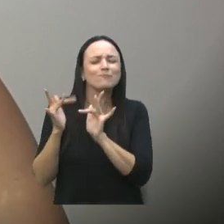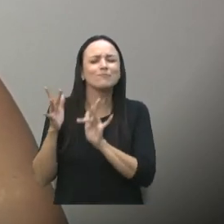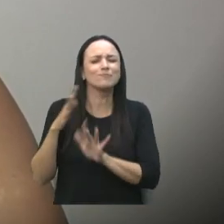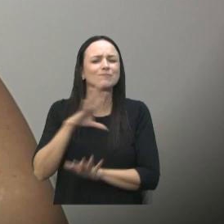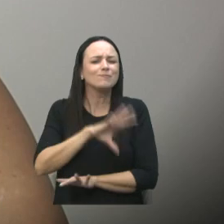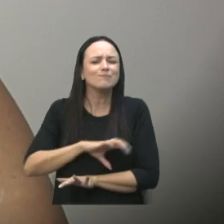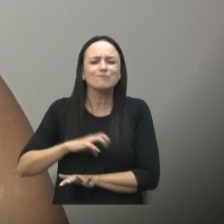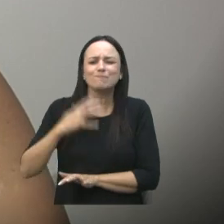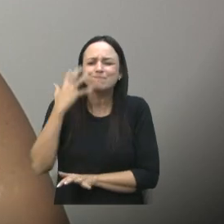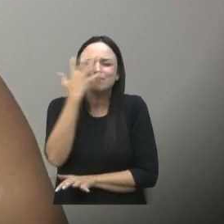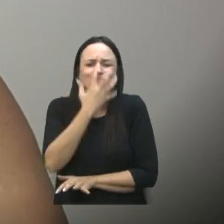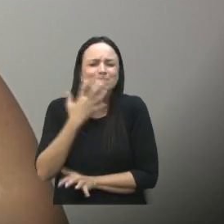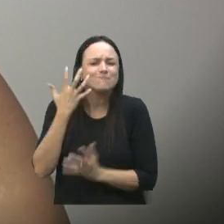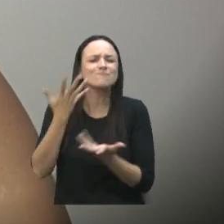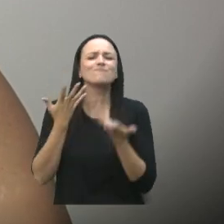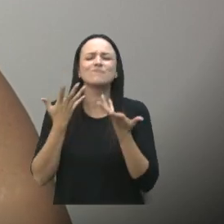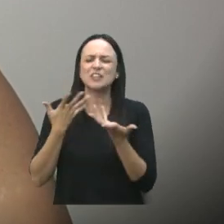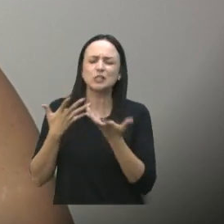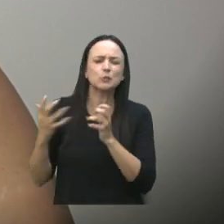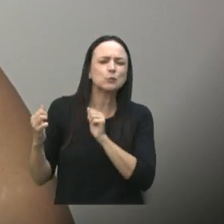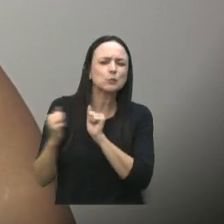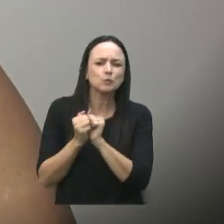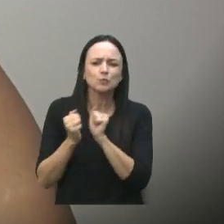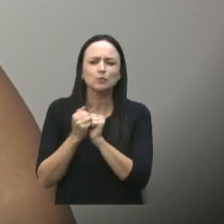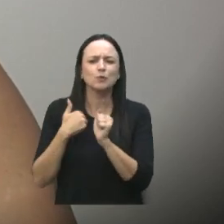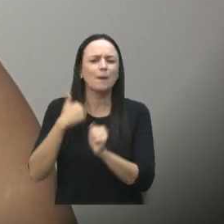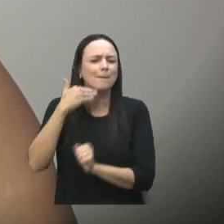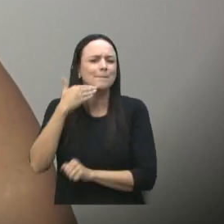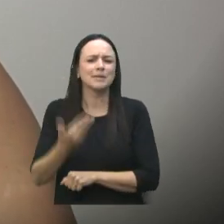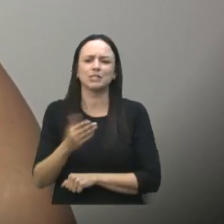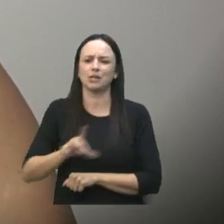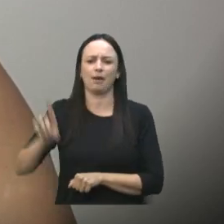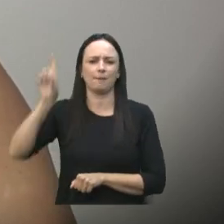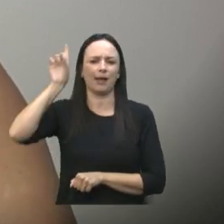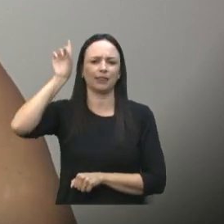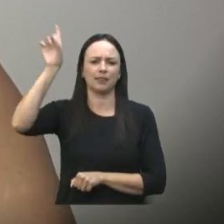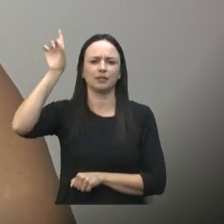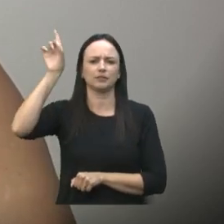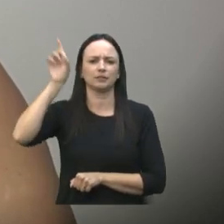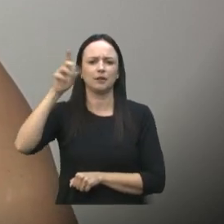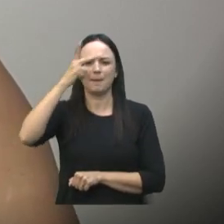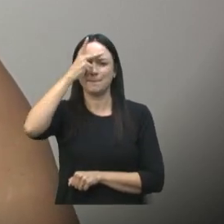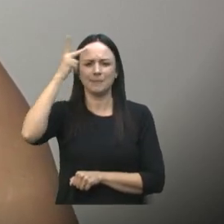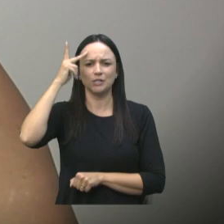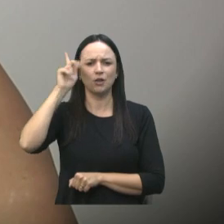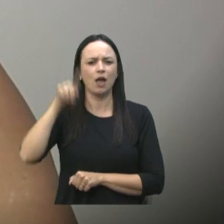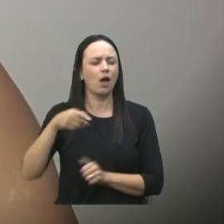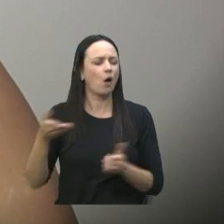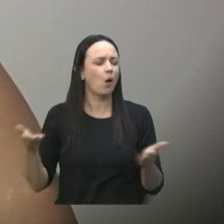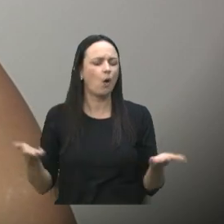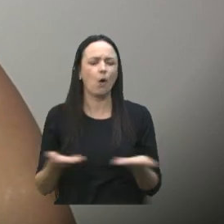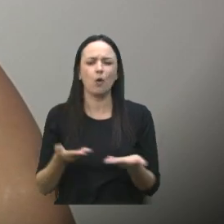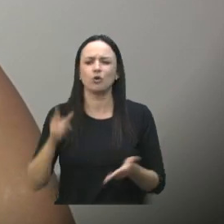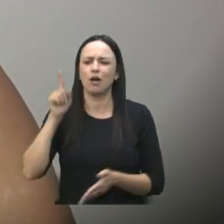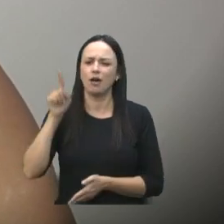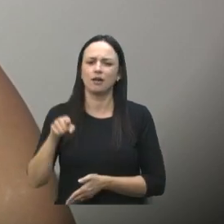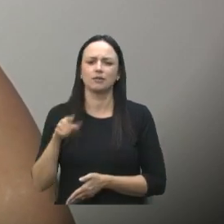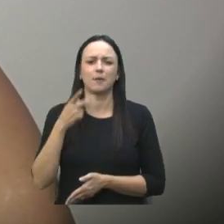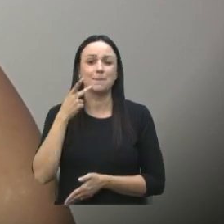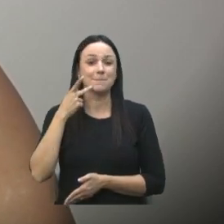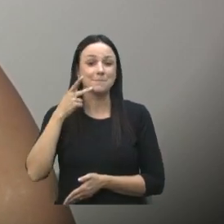e foi realmente, foi o que sempre pedi para Deus. Uma pessoa como ele é hoje, um